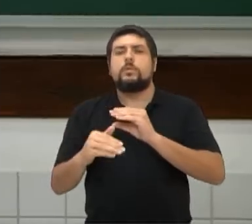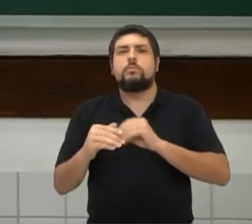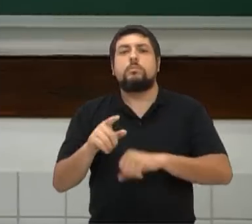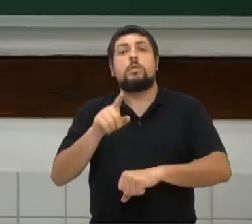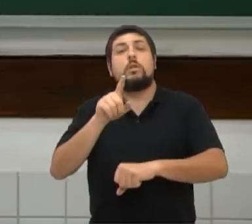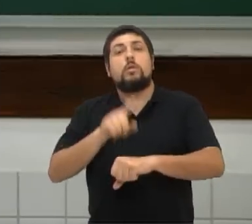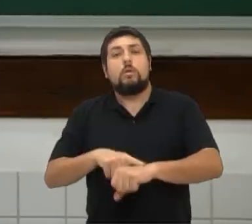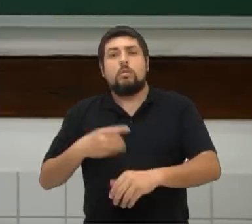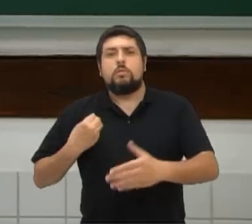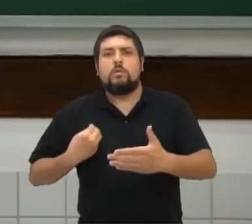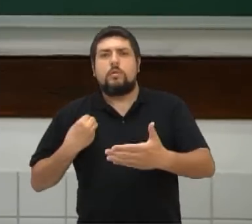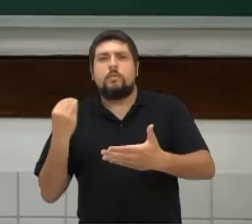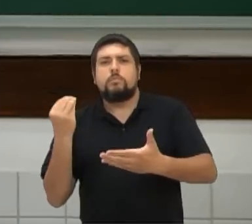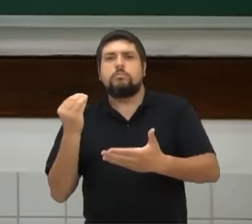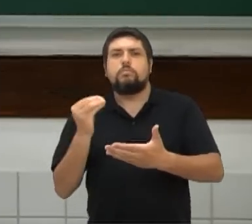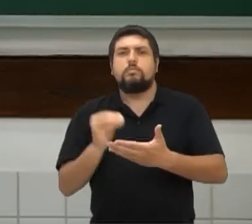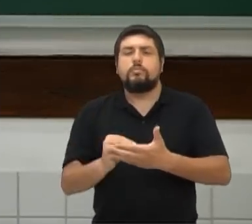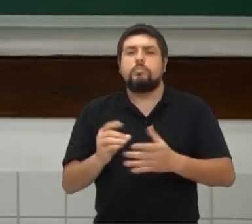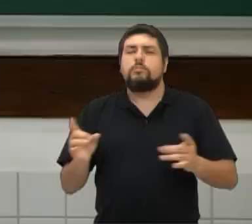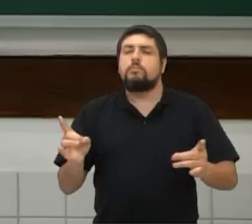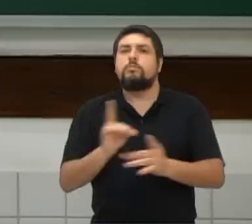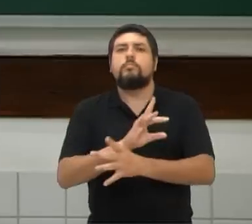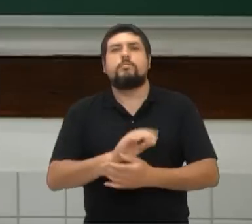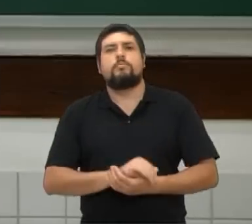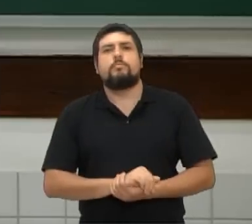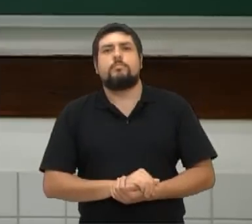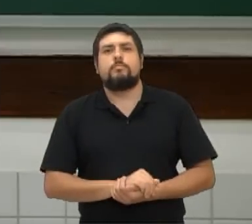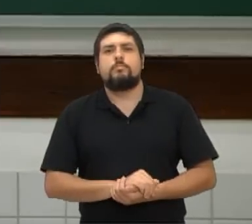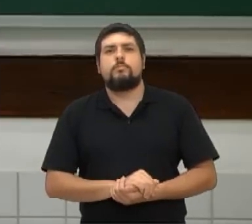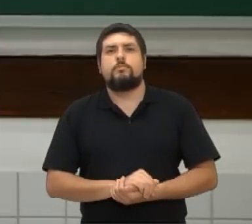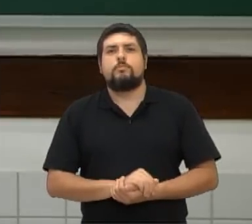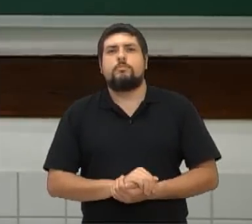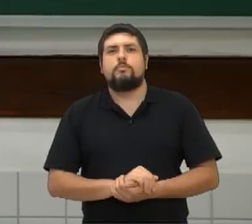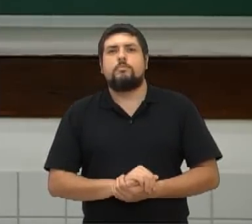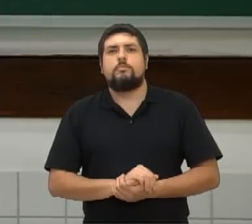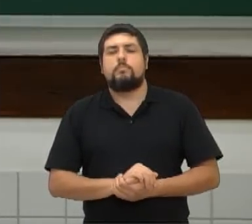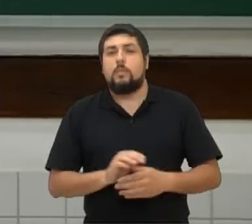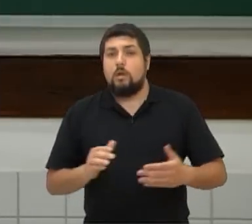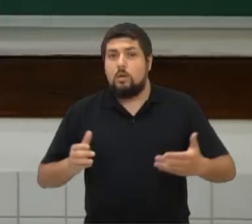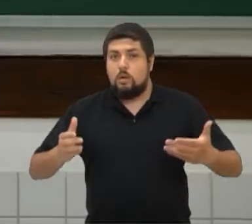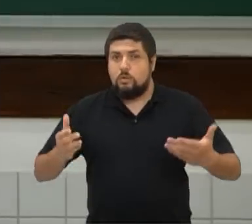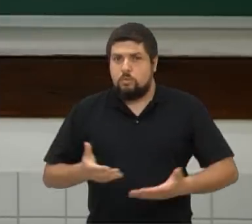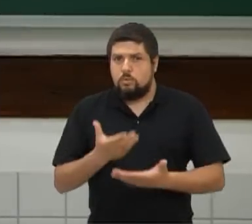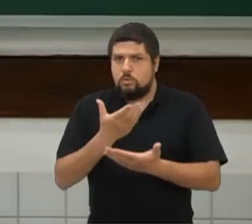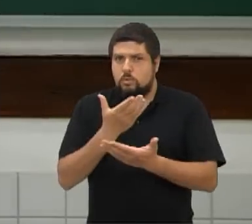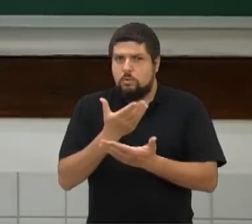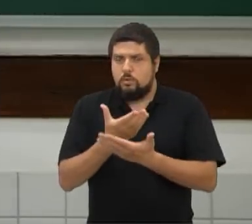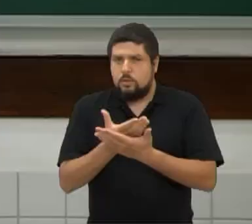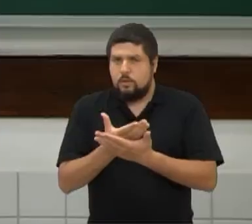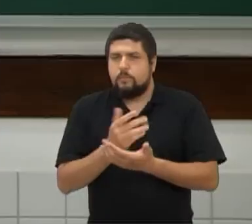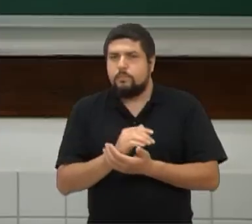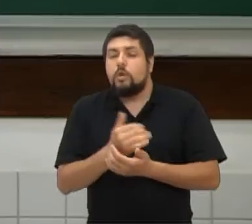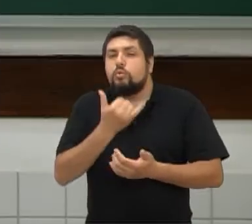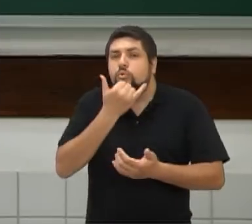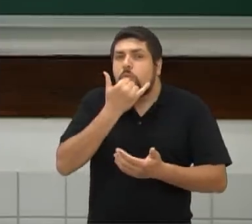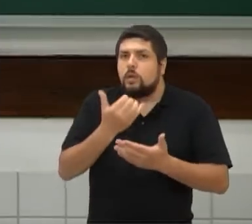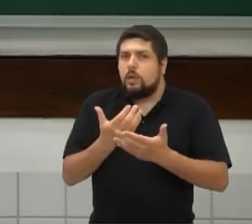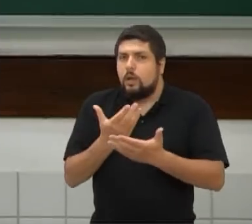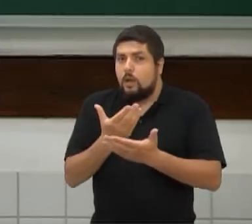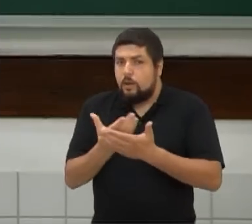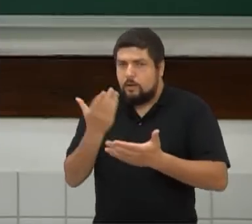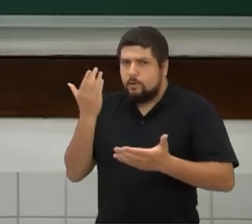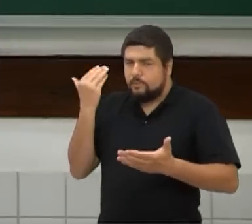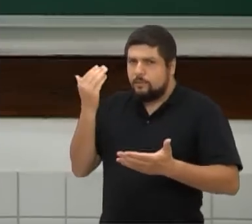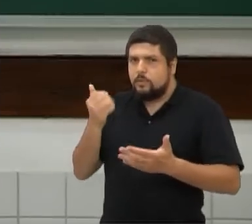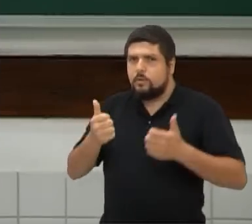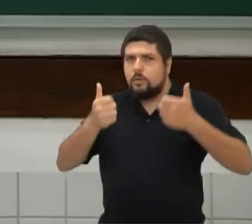está garantida. Na aula de hoje, nós vamos falar sobre, na aula anterior, nós